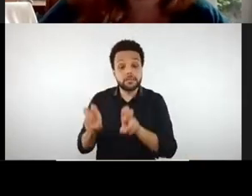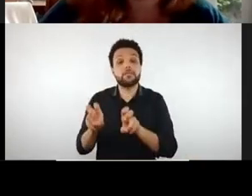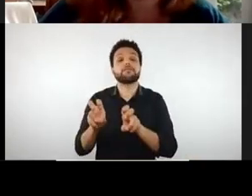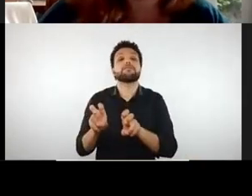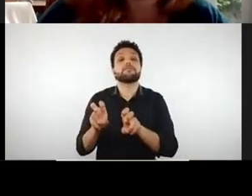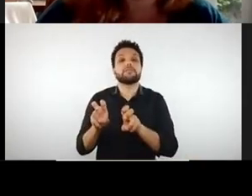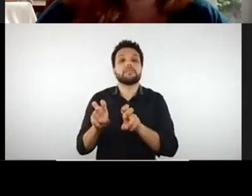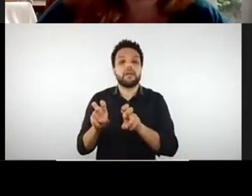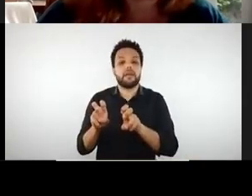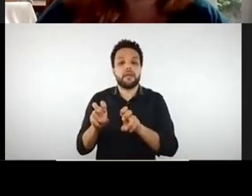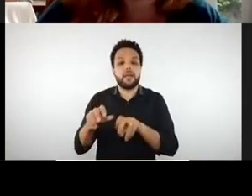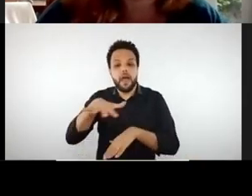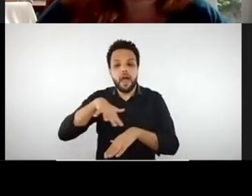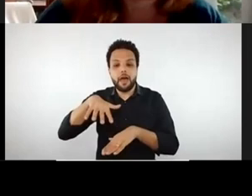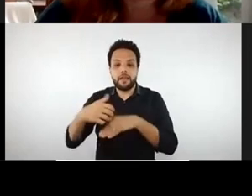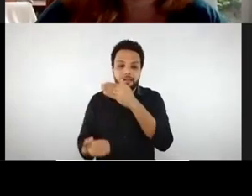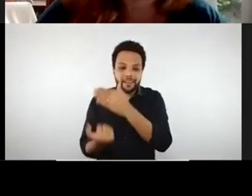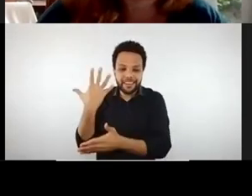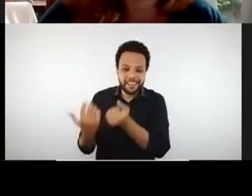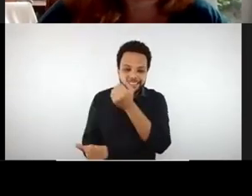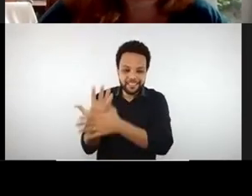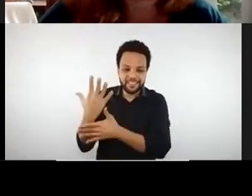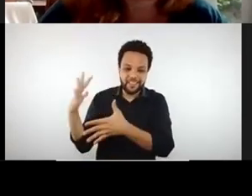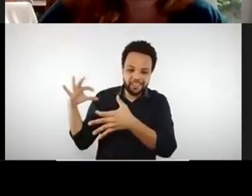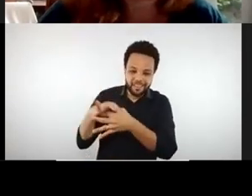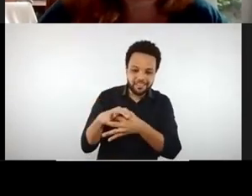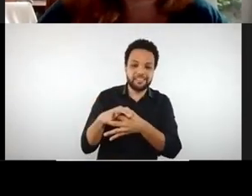criativa como entretenimento